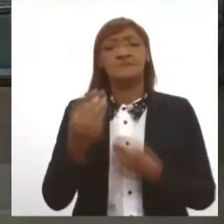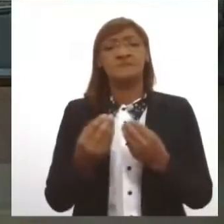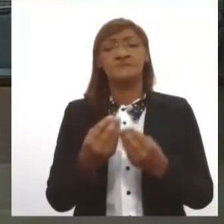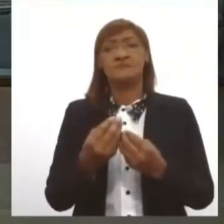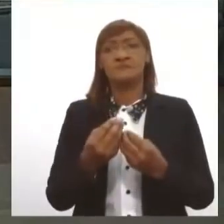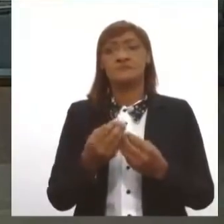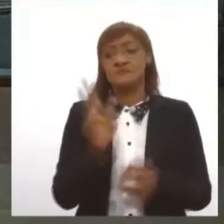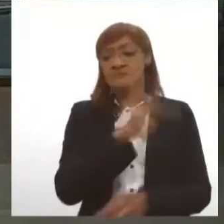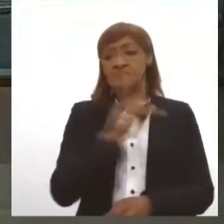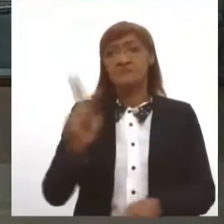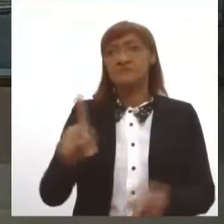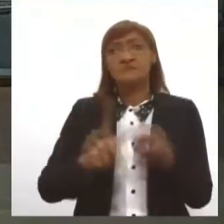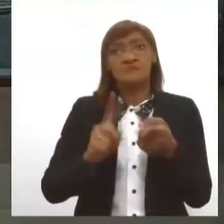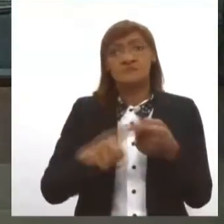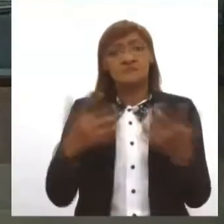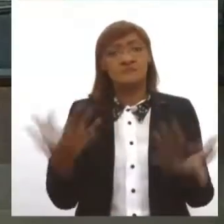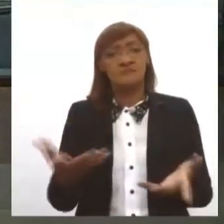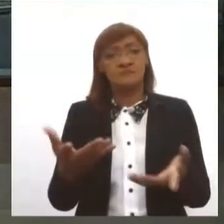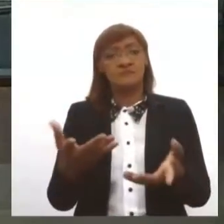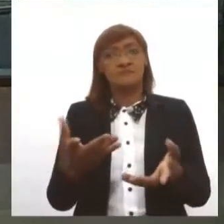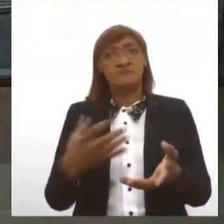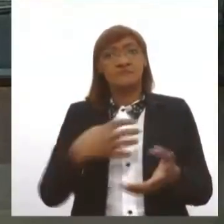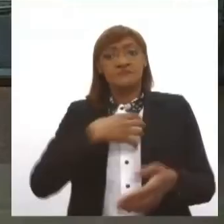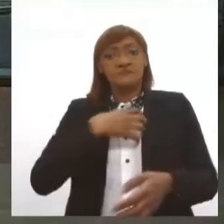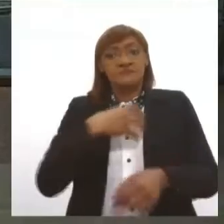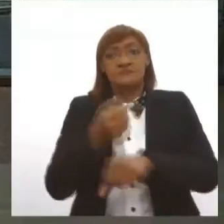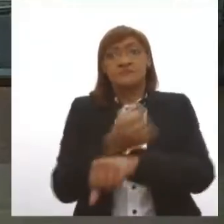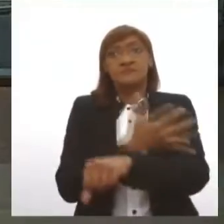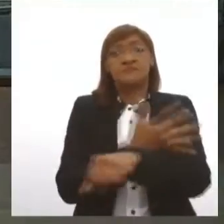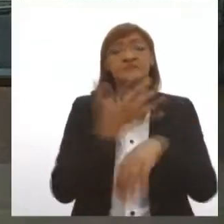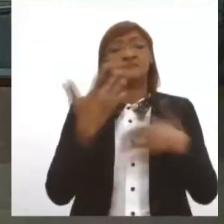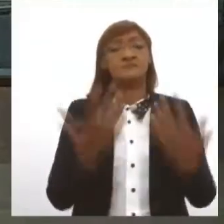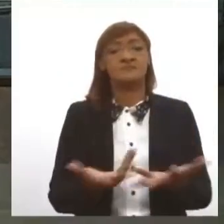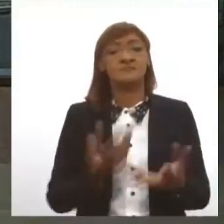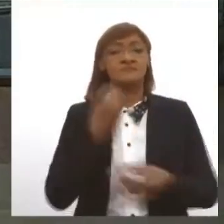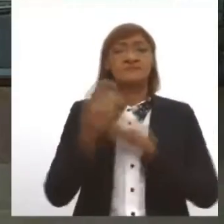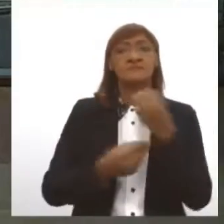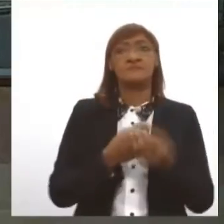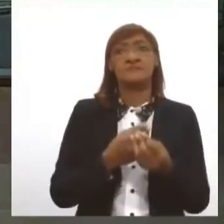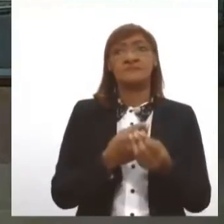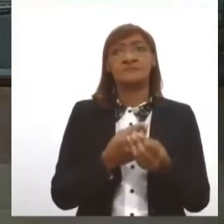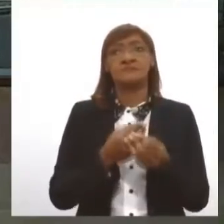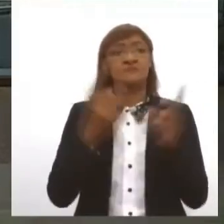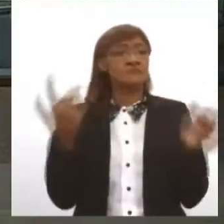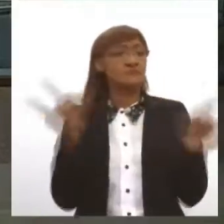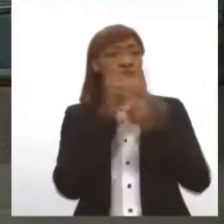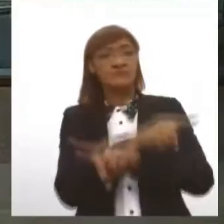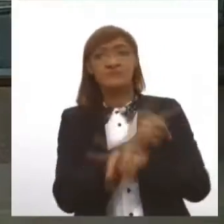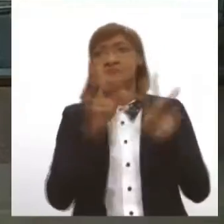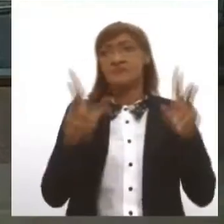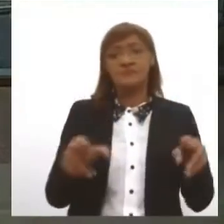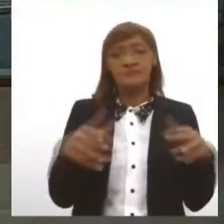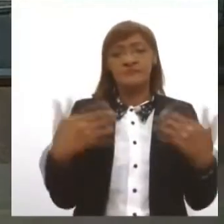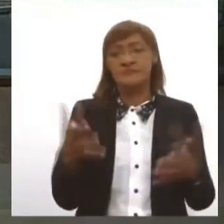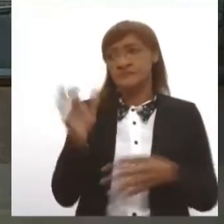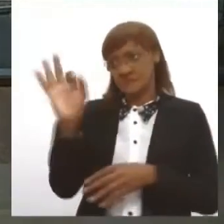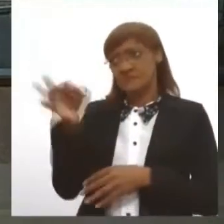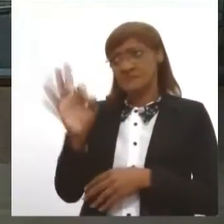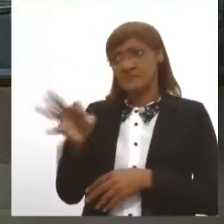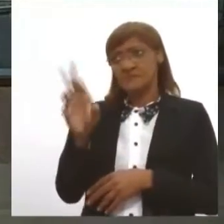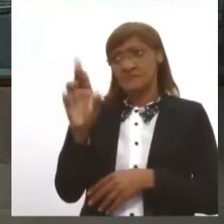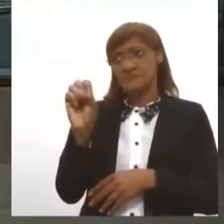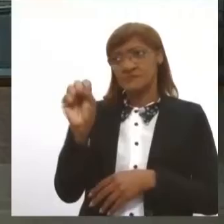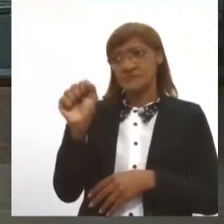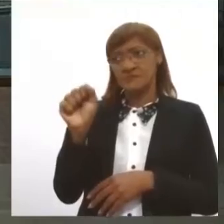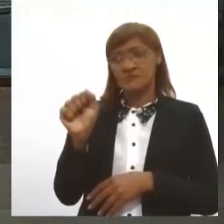dos professores que não estavam com os alunos e vice-versa, dos alunos que estavam sem os professores, né? Isso, Rosa? Exatamente.